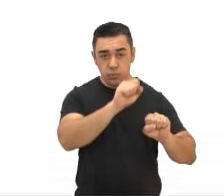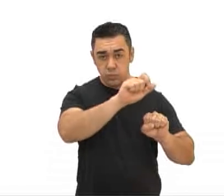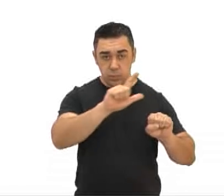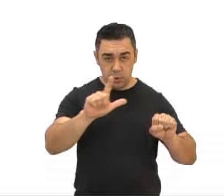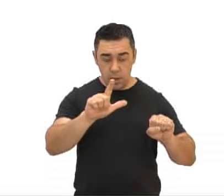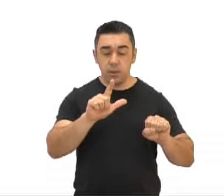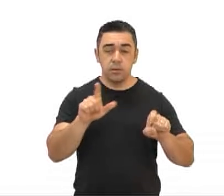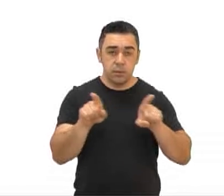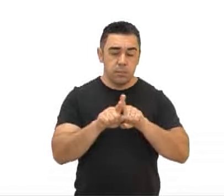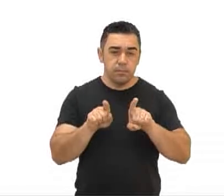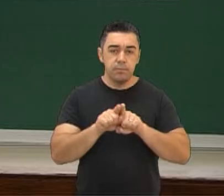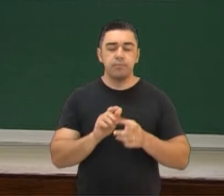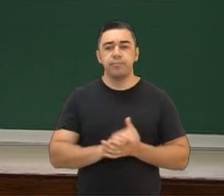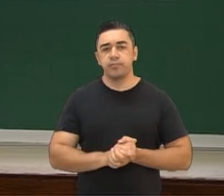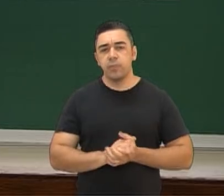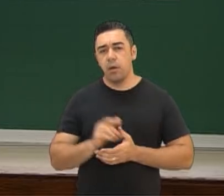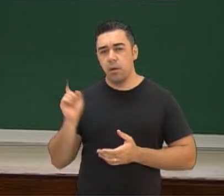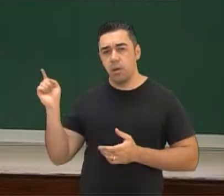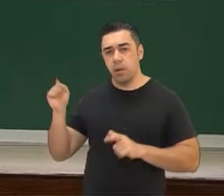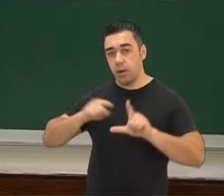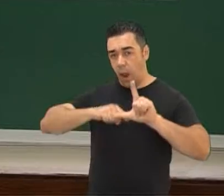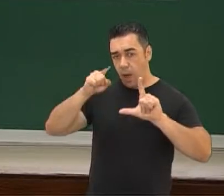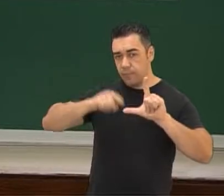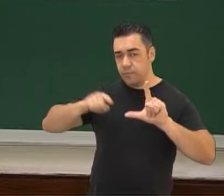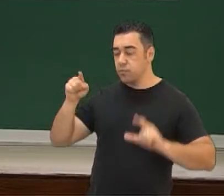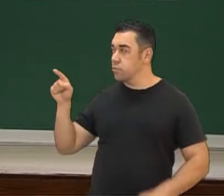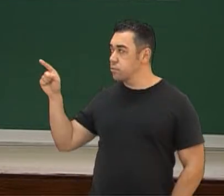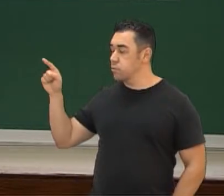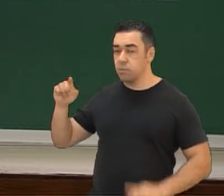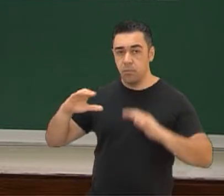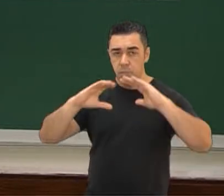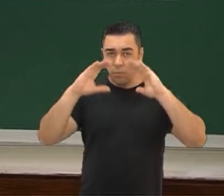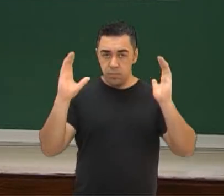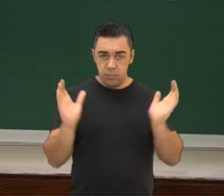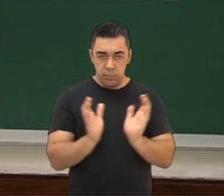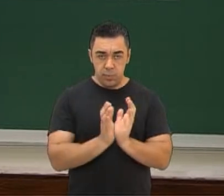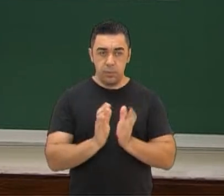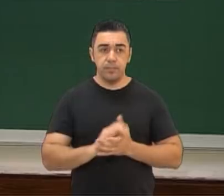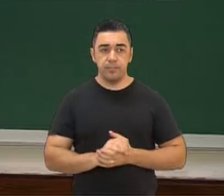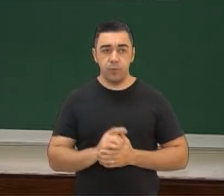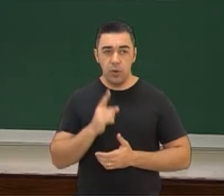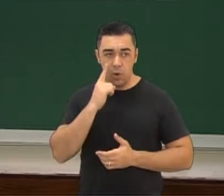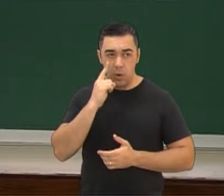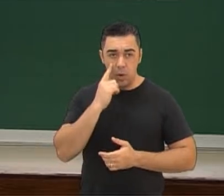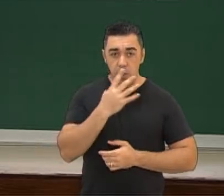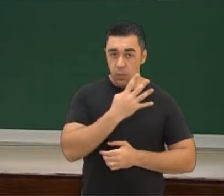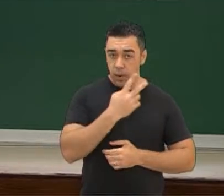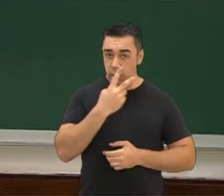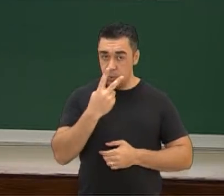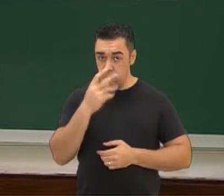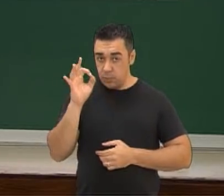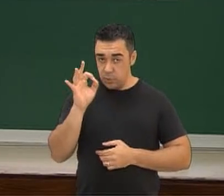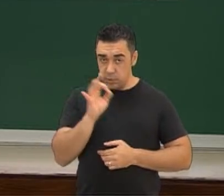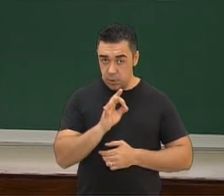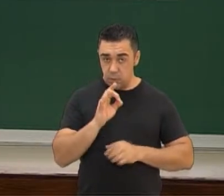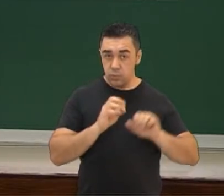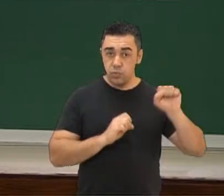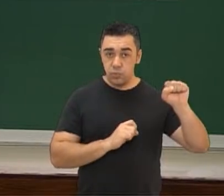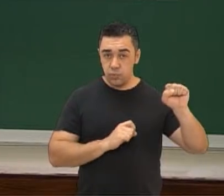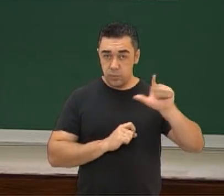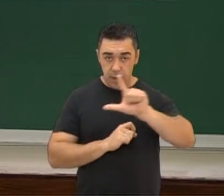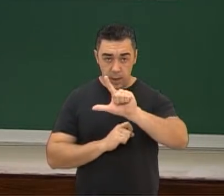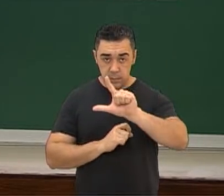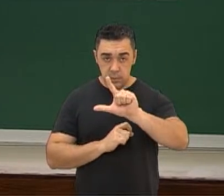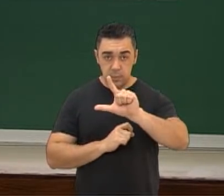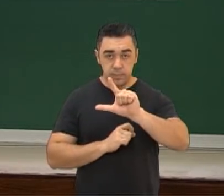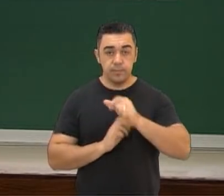quanto no Sul. E aí o gráfico mostra ali para nós. No Sudeste nós vamos ter 42% da população do